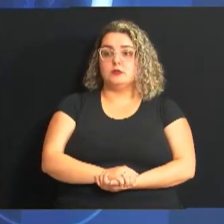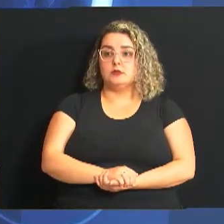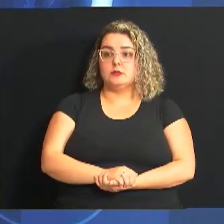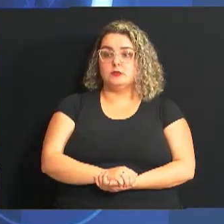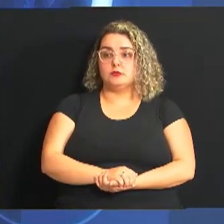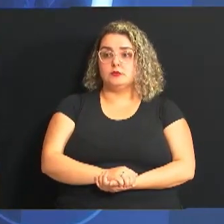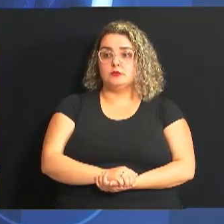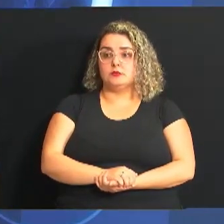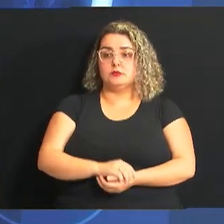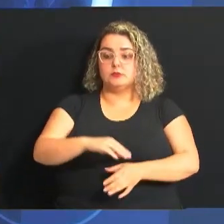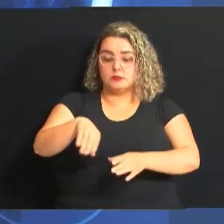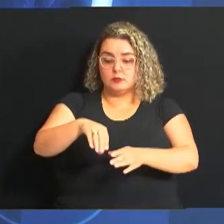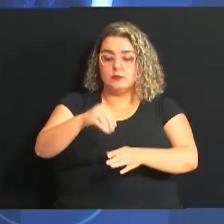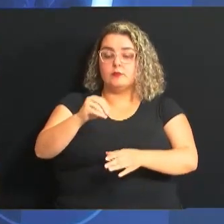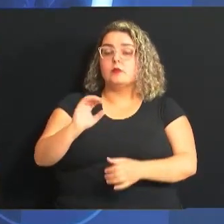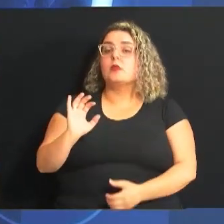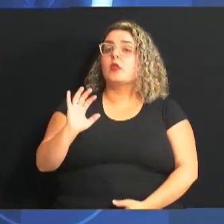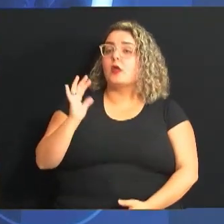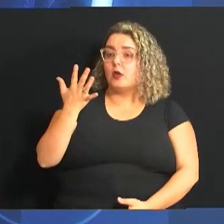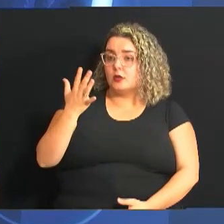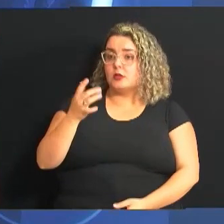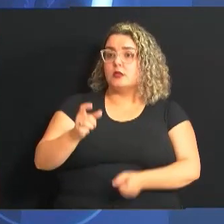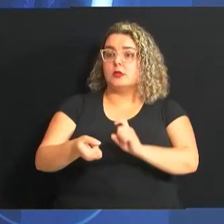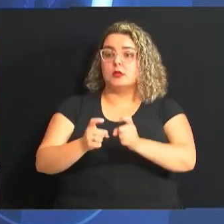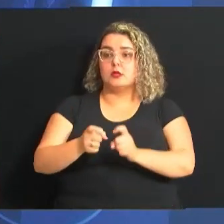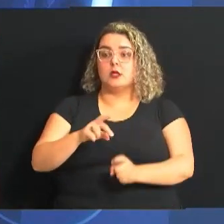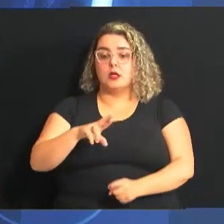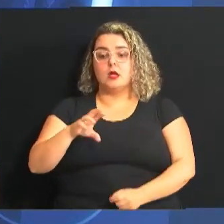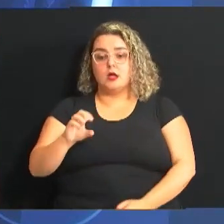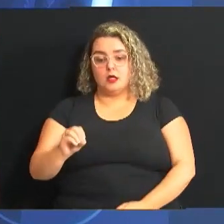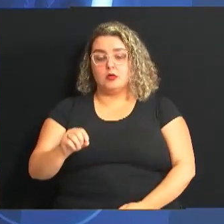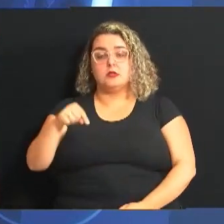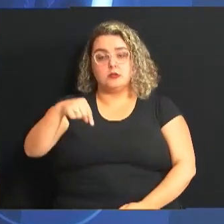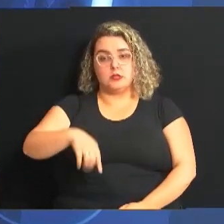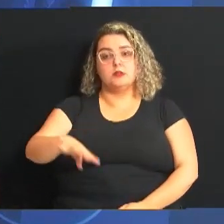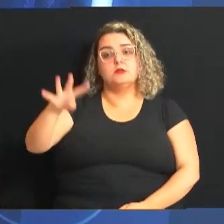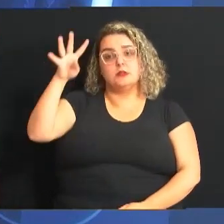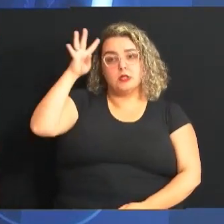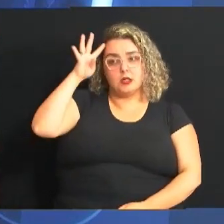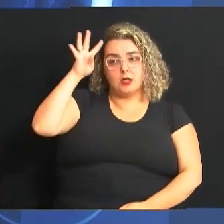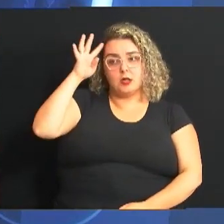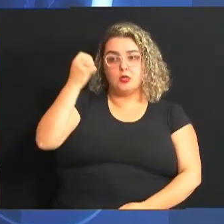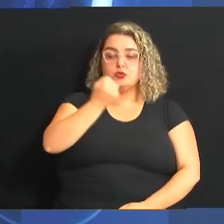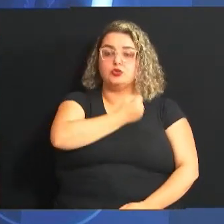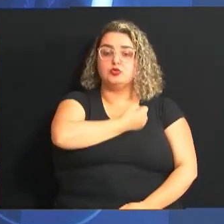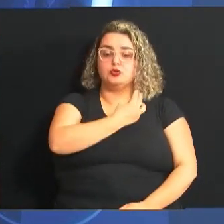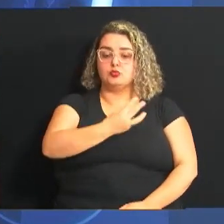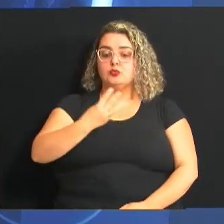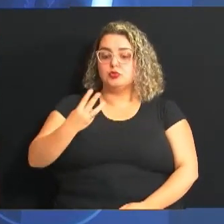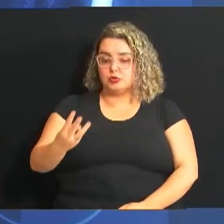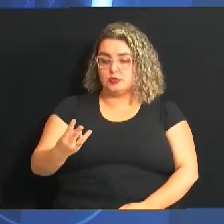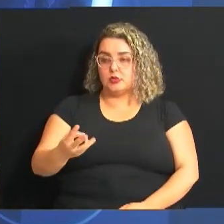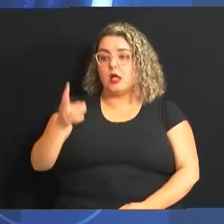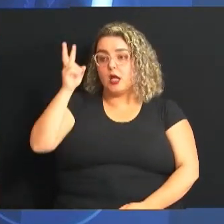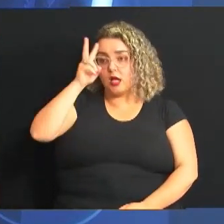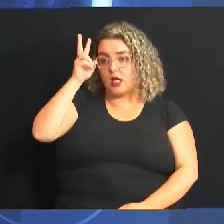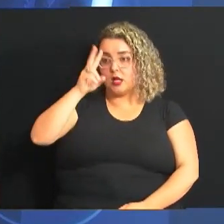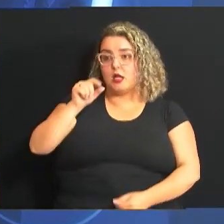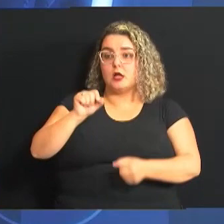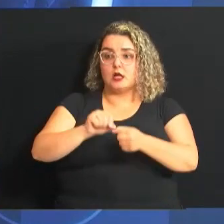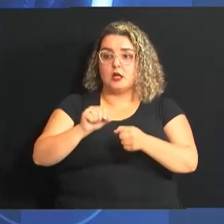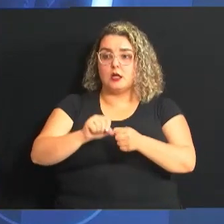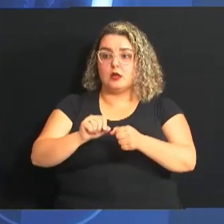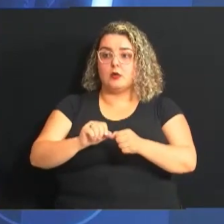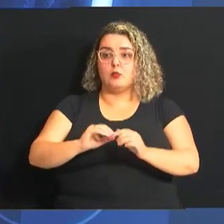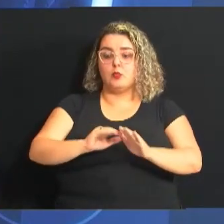E o sorteio deve acontecer na reunião ordinária desta quarta-feira, de número 33. A gente lembra que ele é feito por